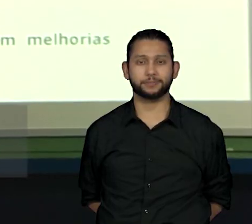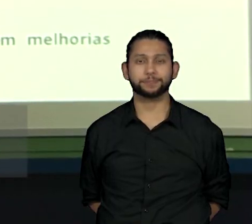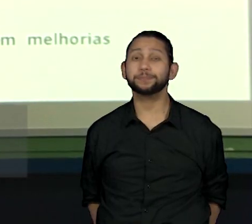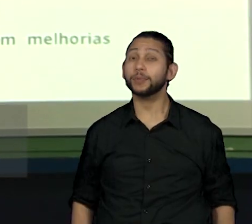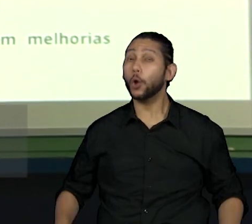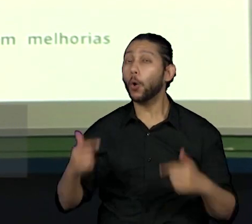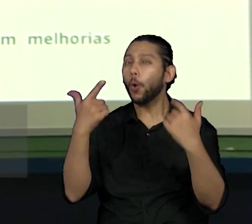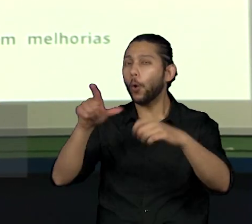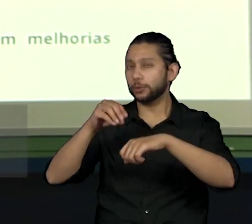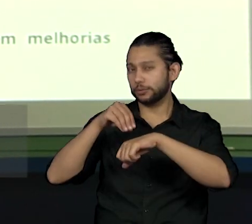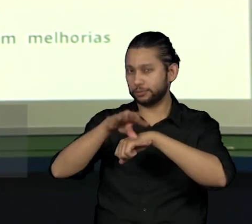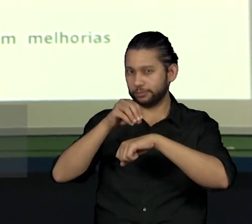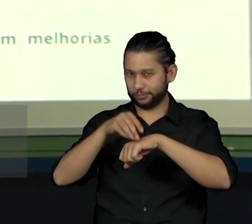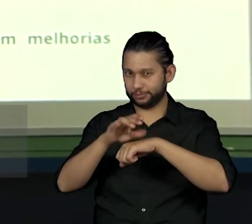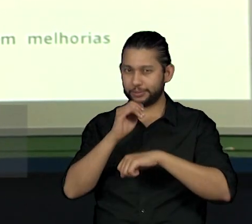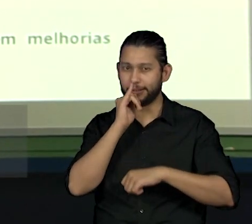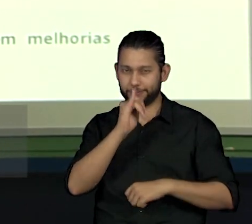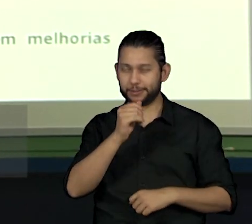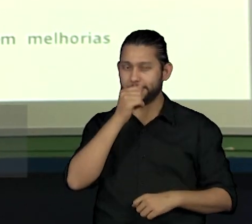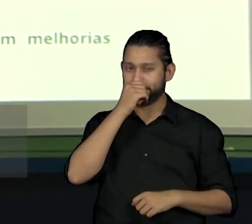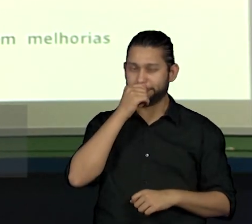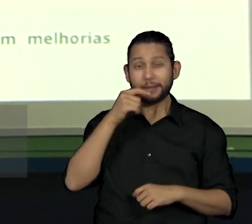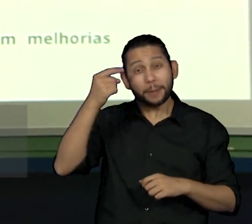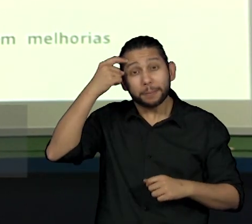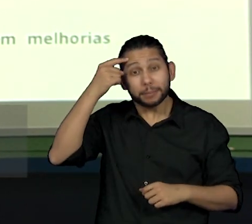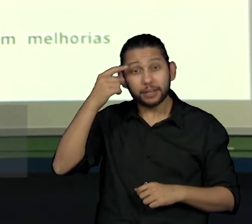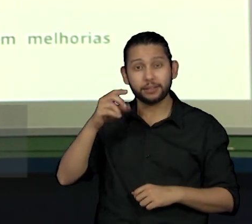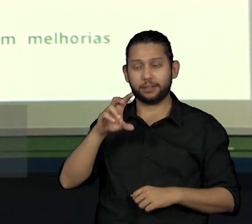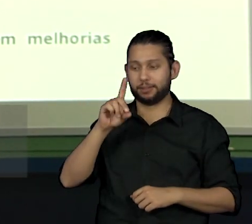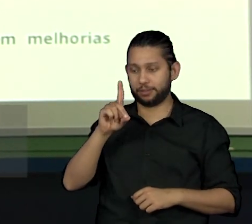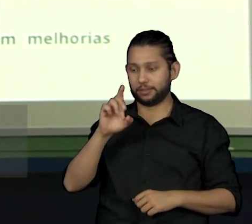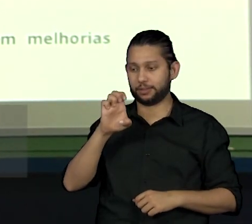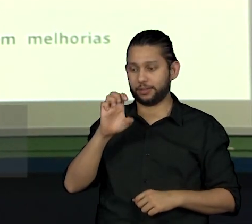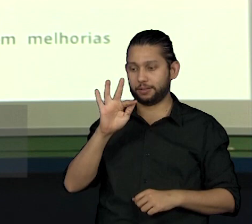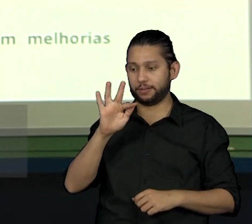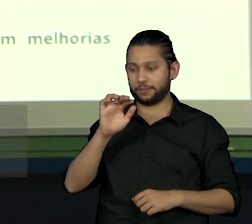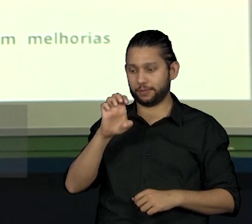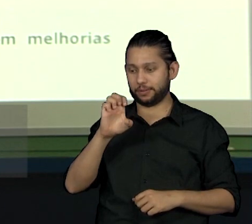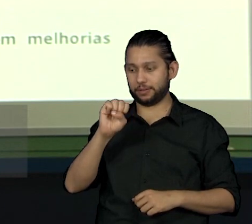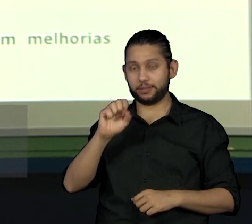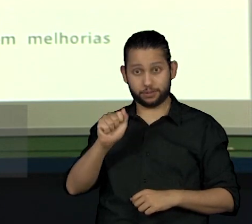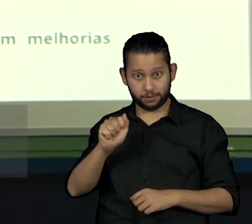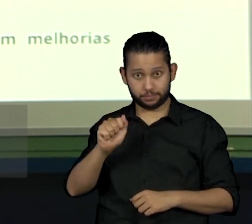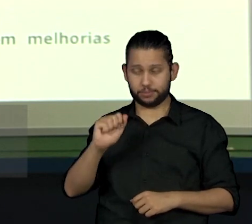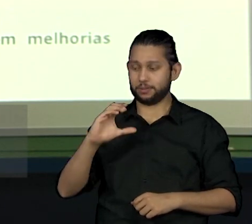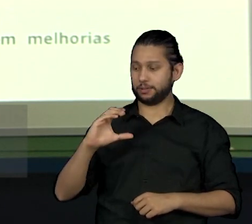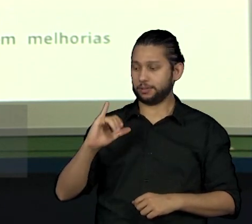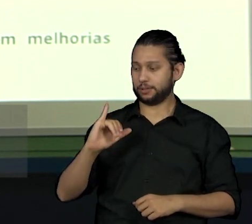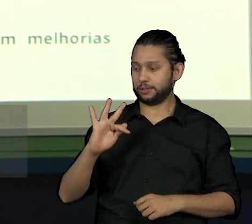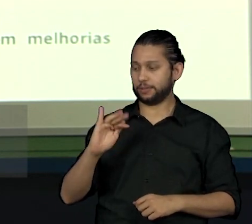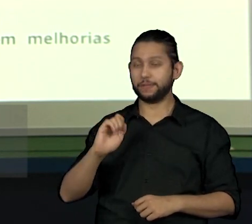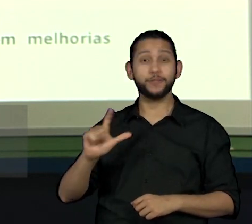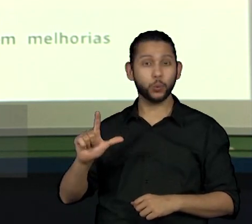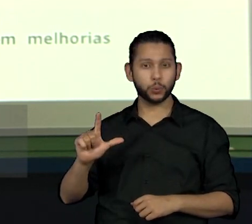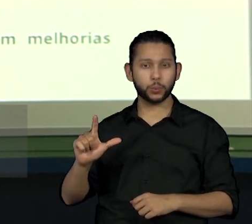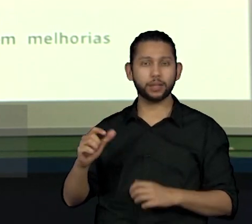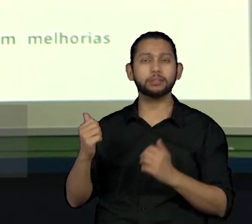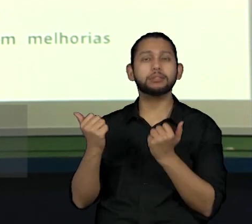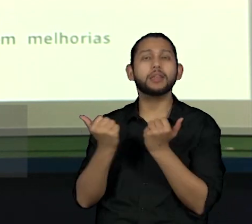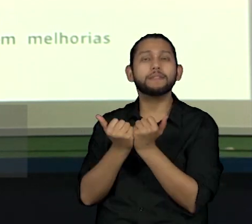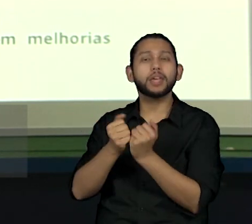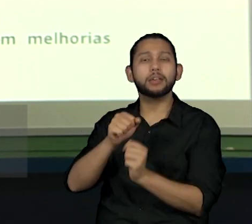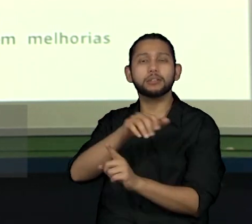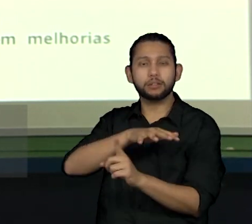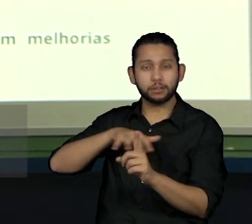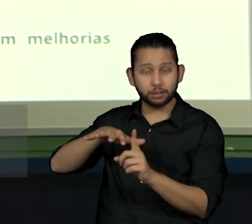Mais um recadinho aí, procurem a Defesa Civil da cidade de vocês, liguem para a Defesa Civil, ela explica, ela